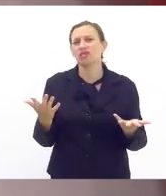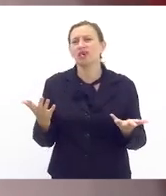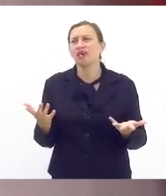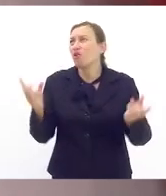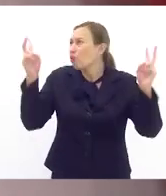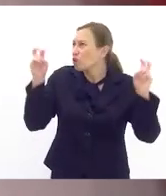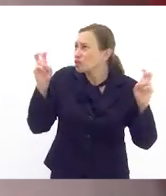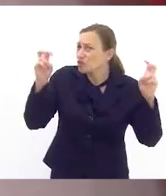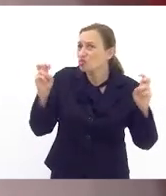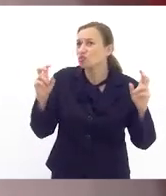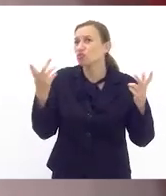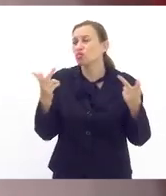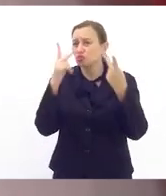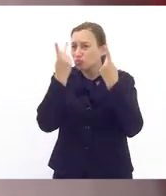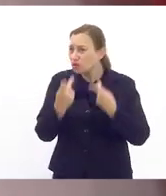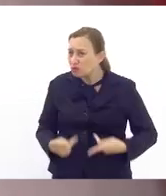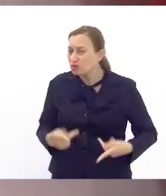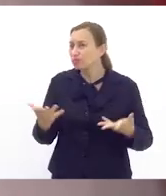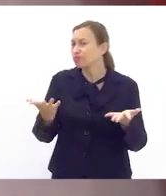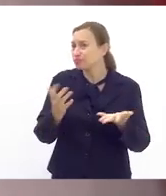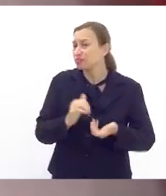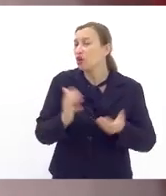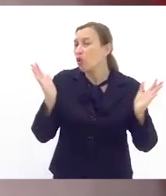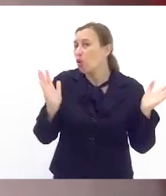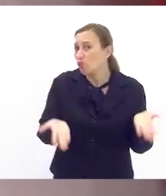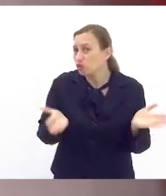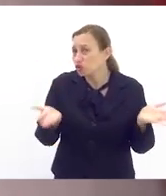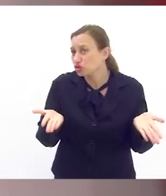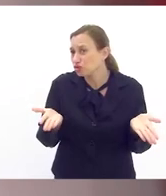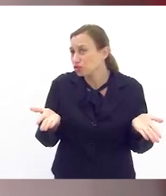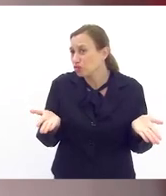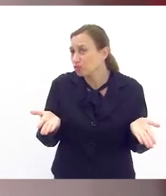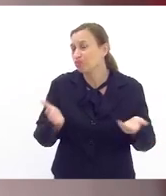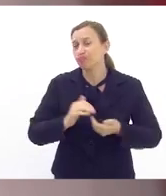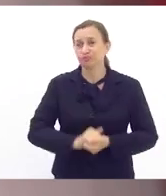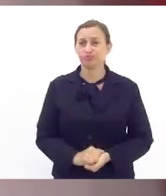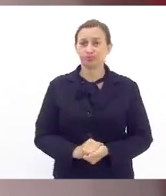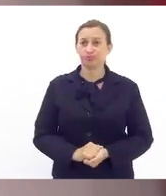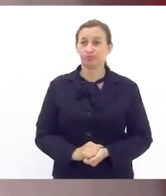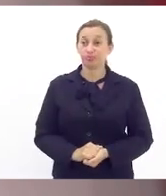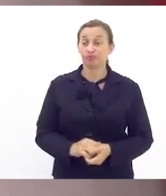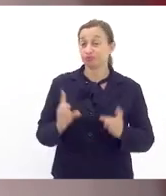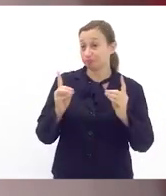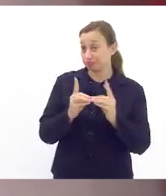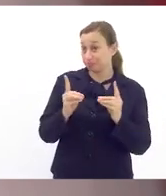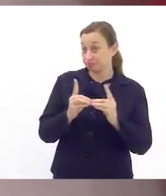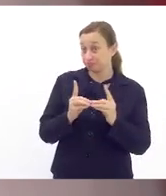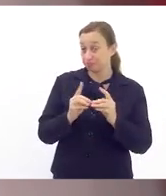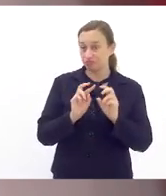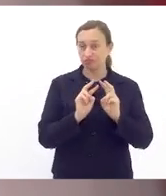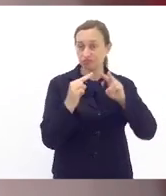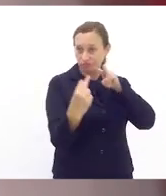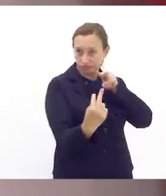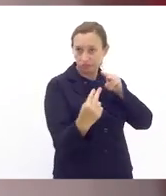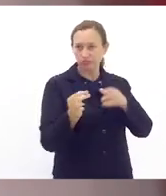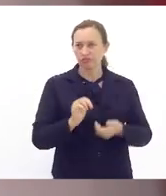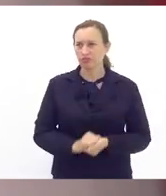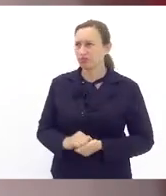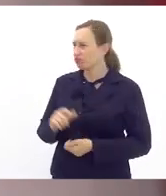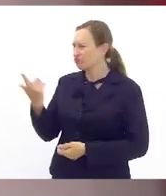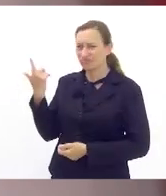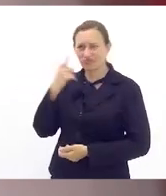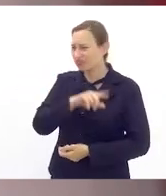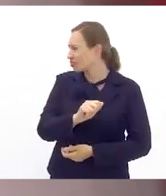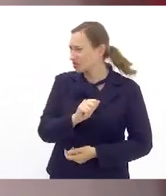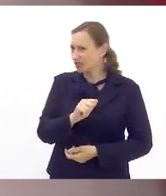uma questão humanitária hoje o atendimento virtual você não vai